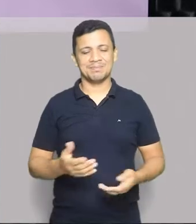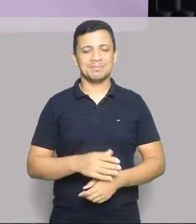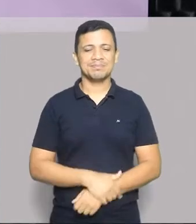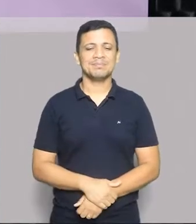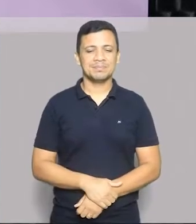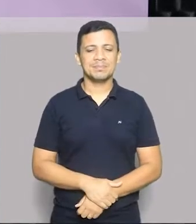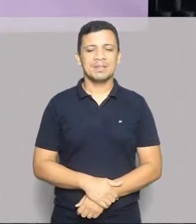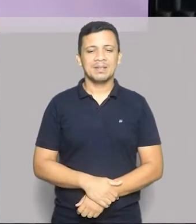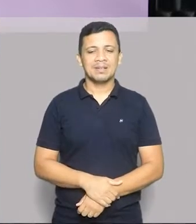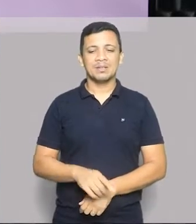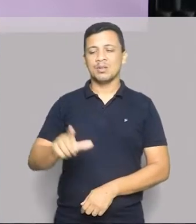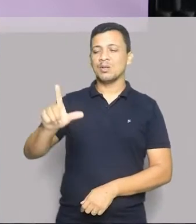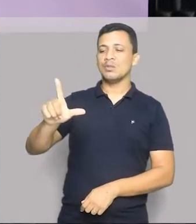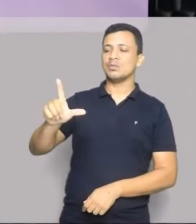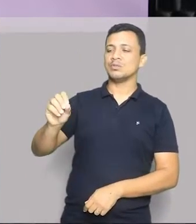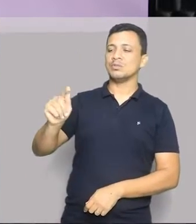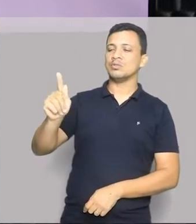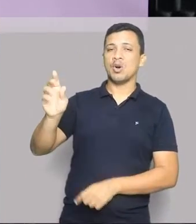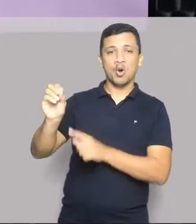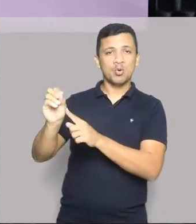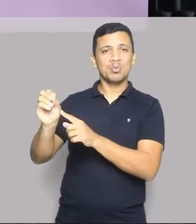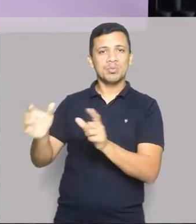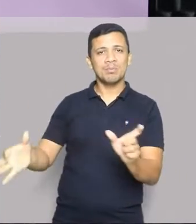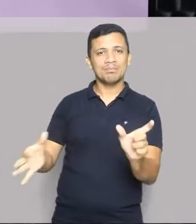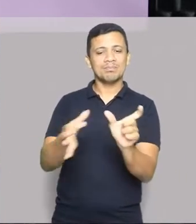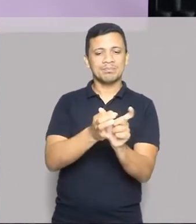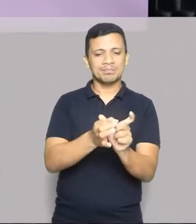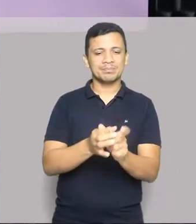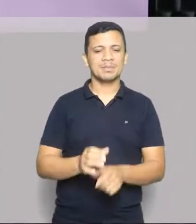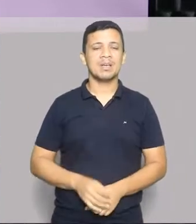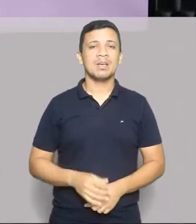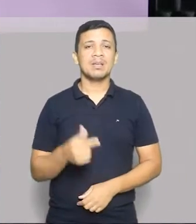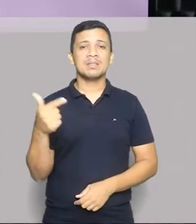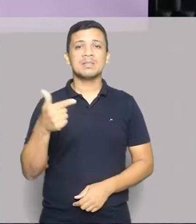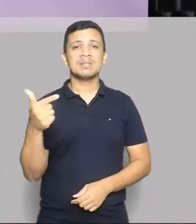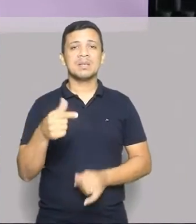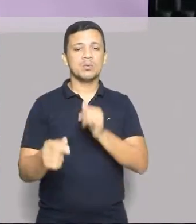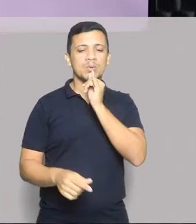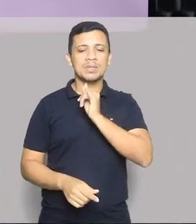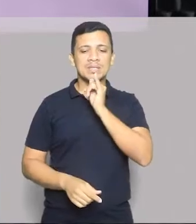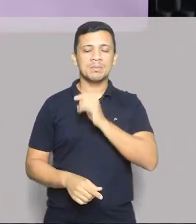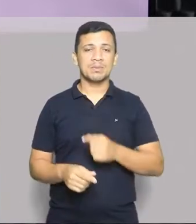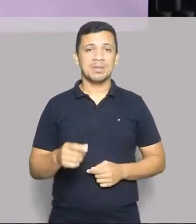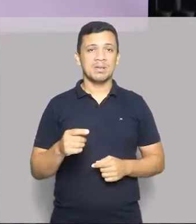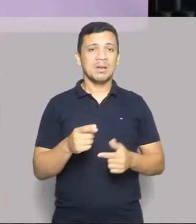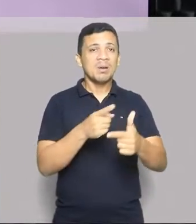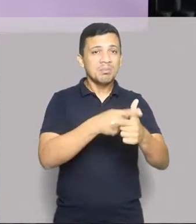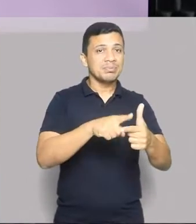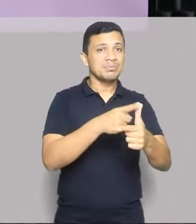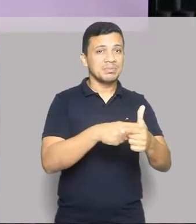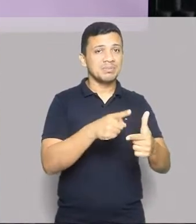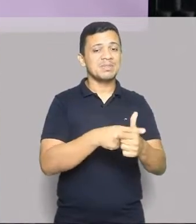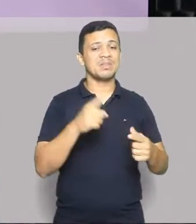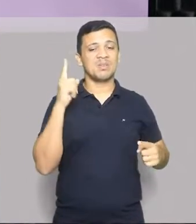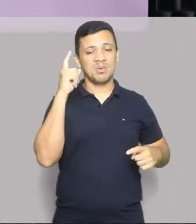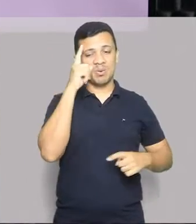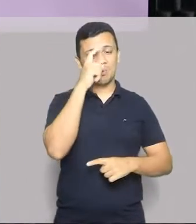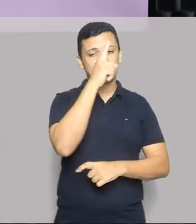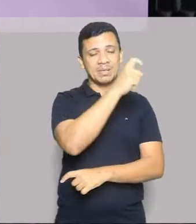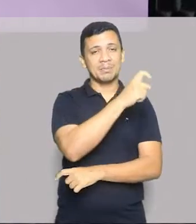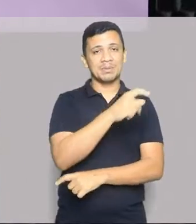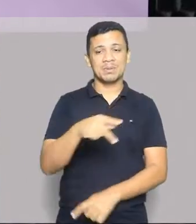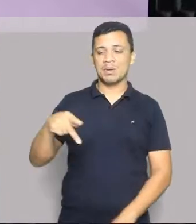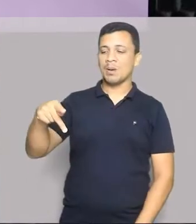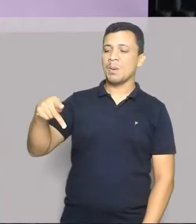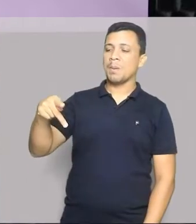portanto, tá bom? O segundo exemplo, os problemas são complexos, portanto, devemos ter bastante cautela,